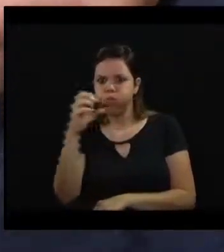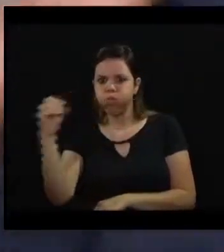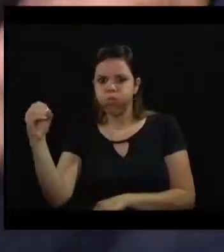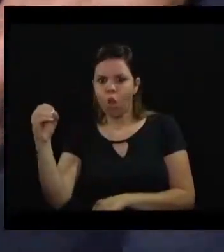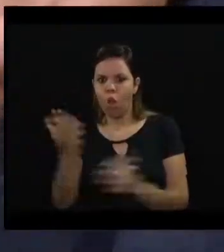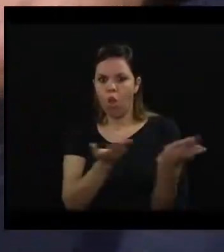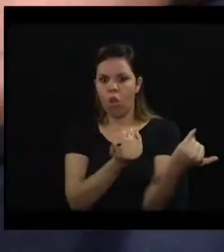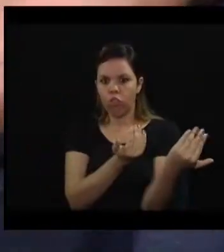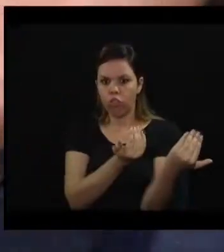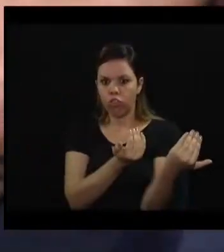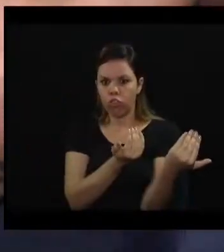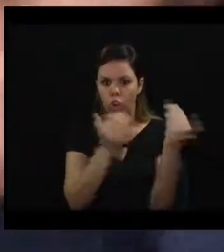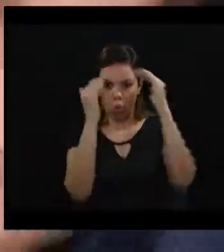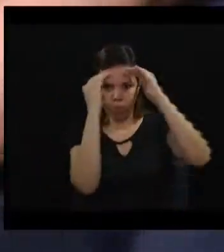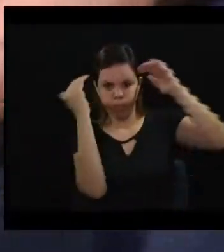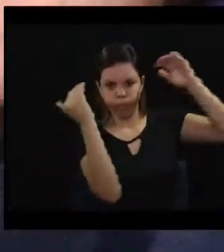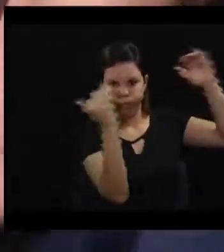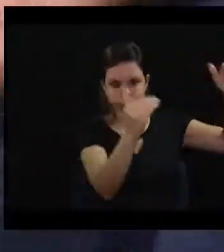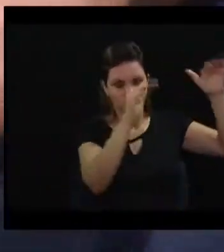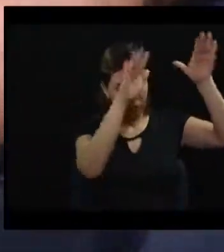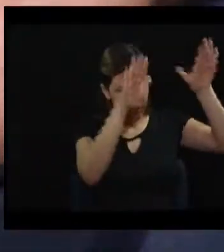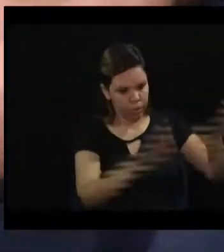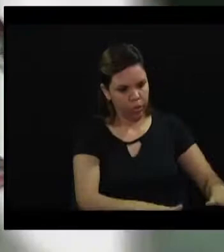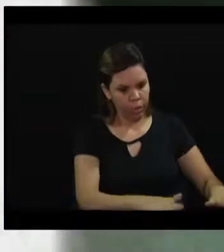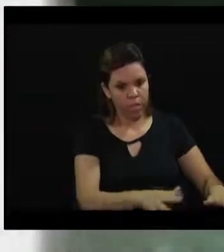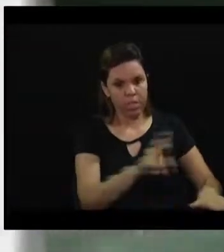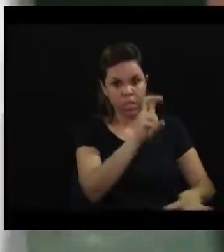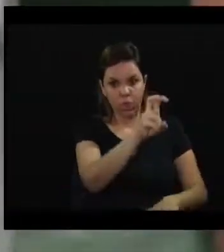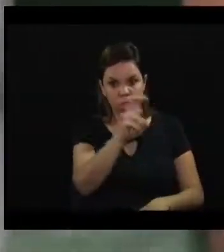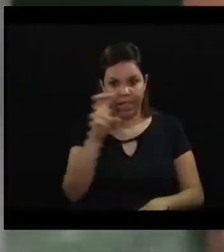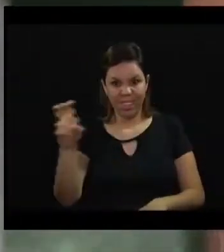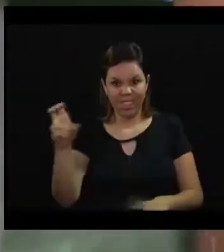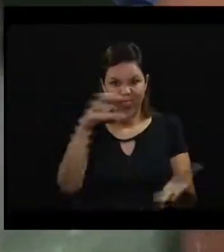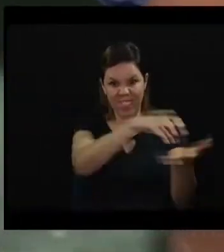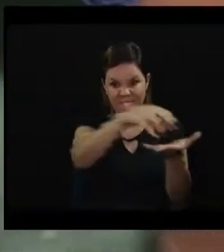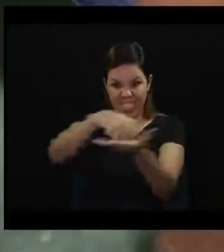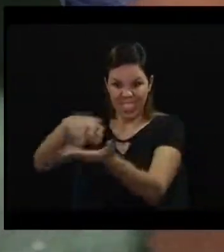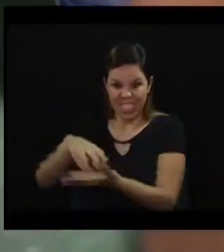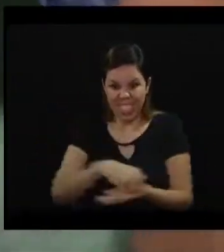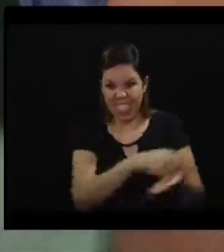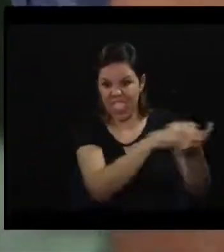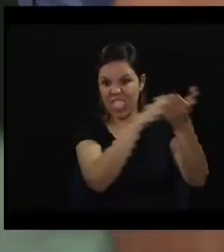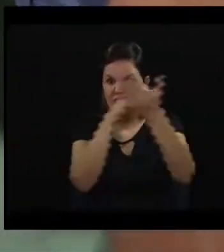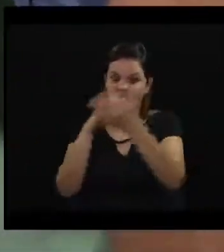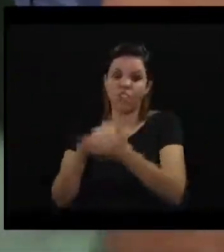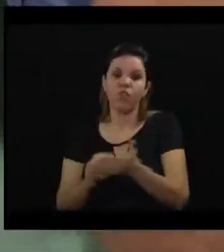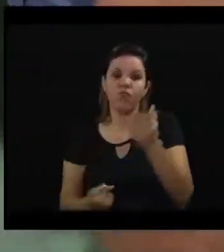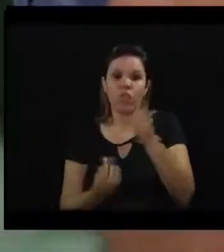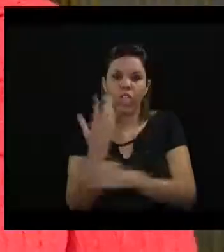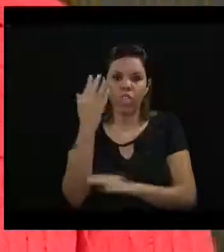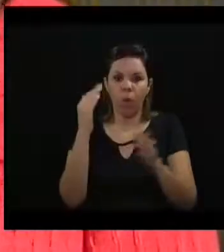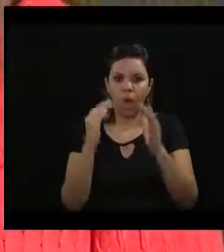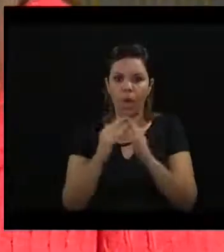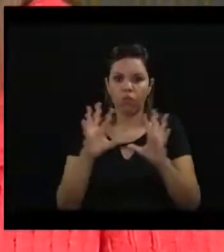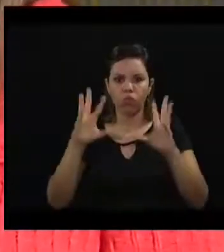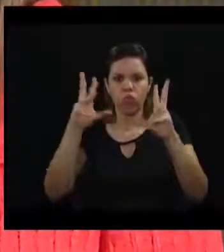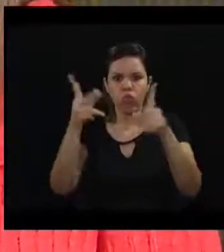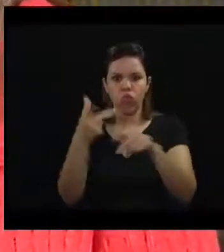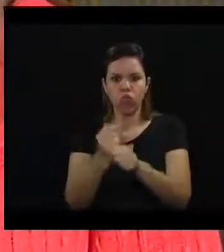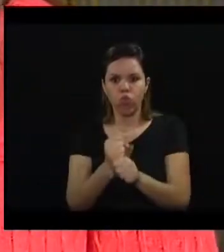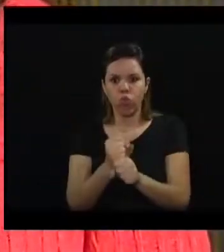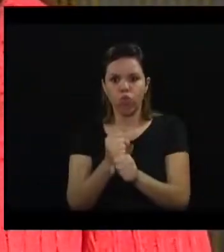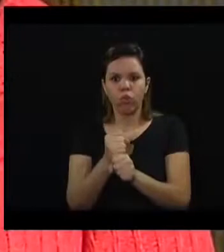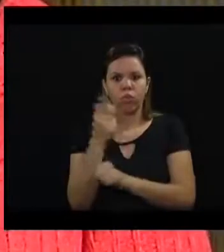que cumprem medidas de internação em 55 centros da Fundação Casa em todo o estado de São Paulo. É um